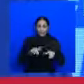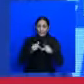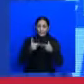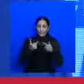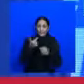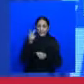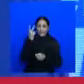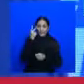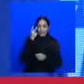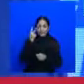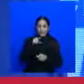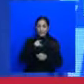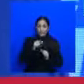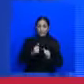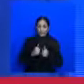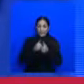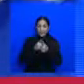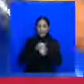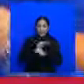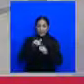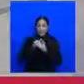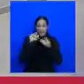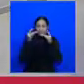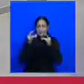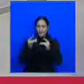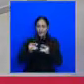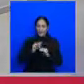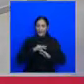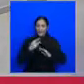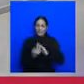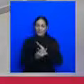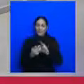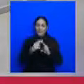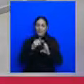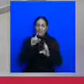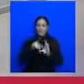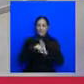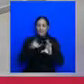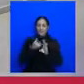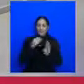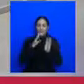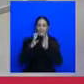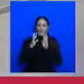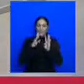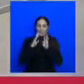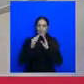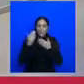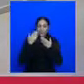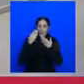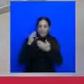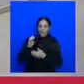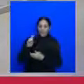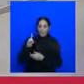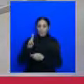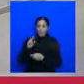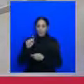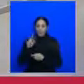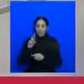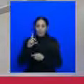Sorte em São Paulo. Você acompanhando cada detalhe pelos perfis da Caixa e da Rede TV no YouTube e no Facebook. Obrigado, Eduardo. A Ellen